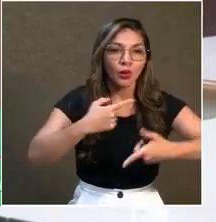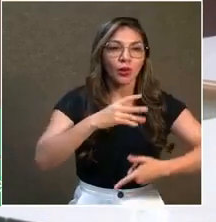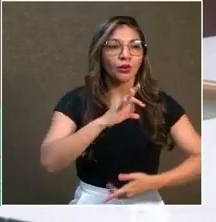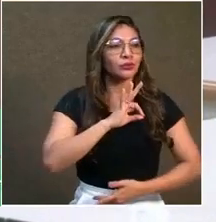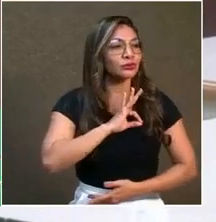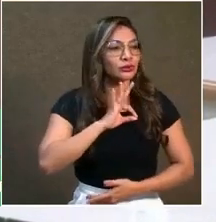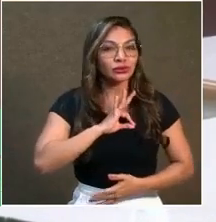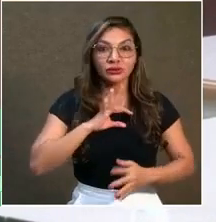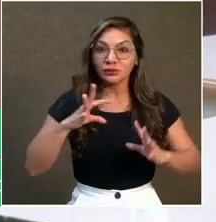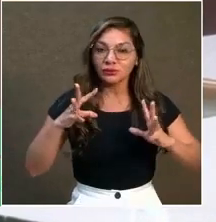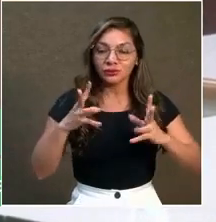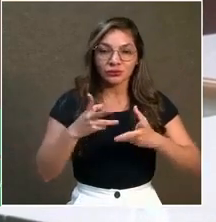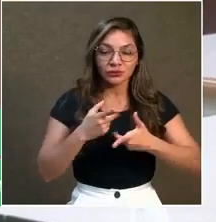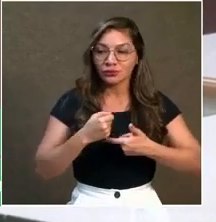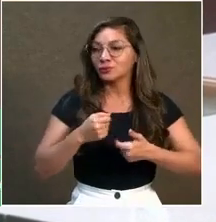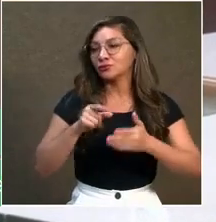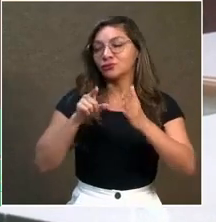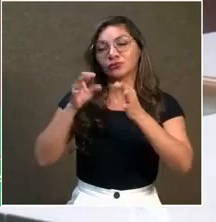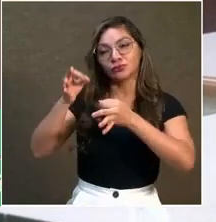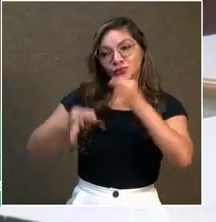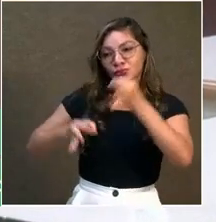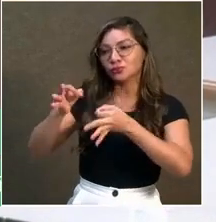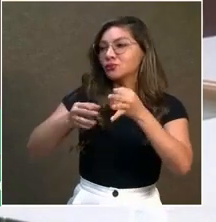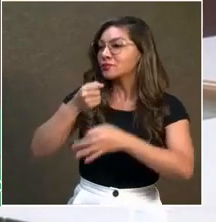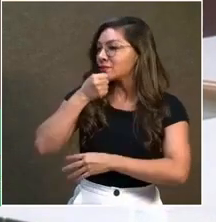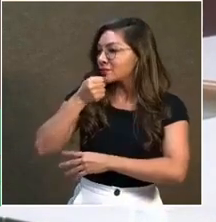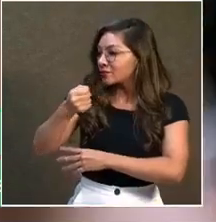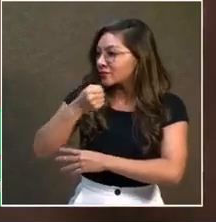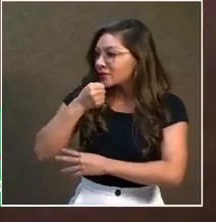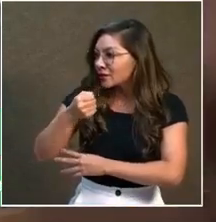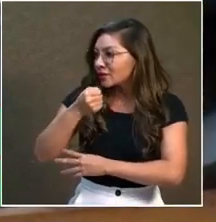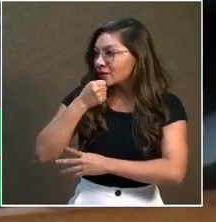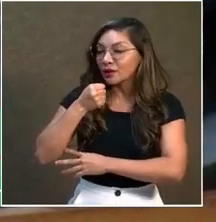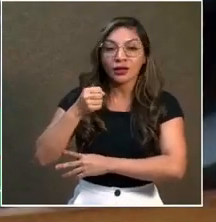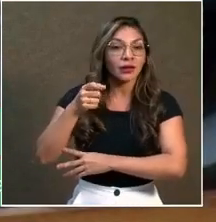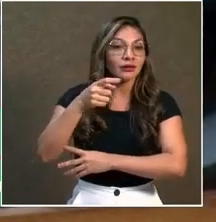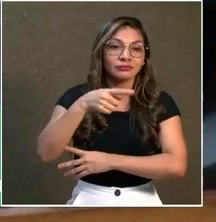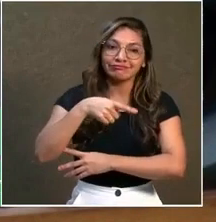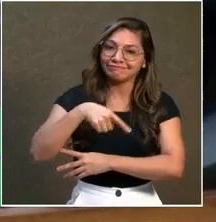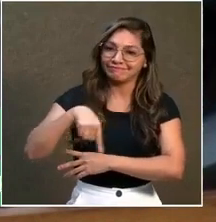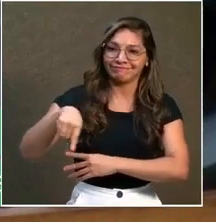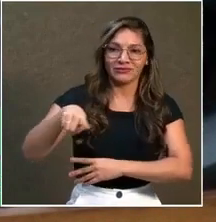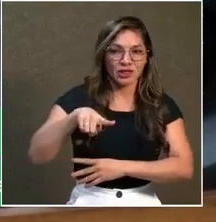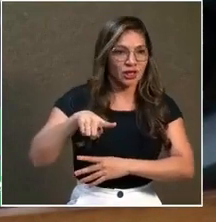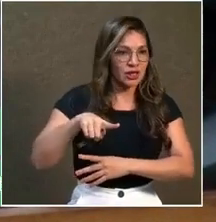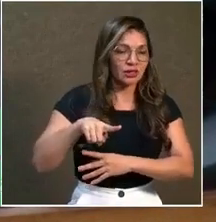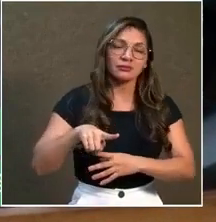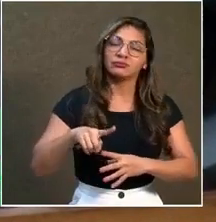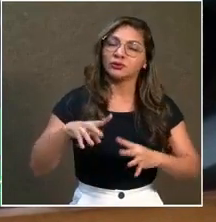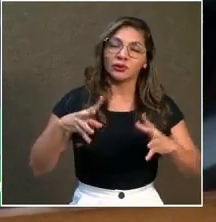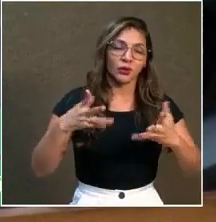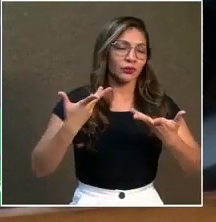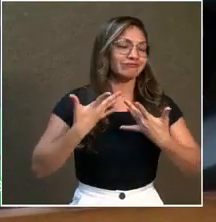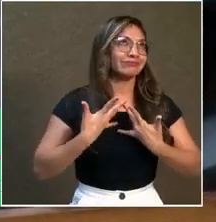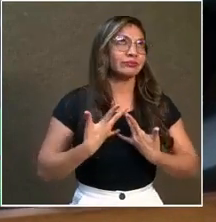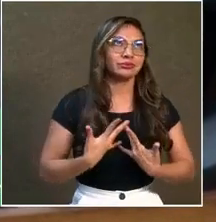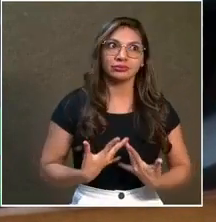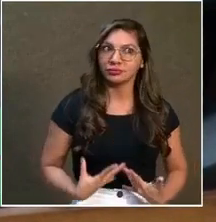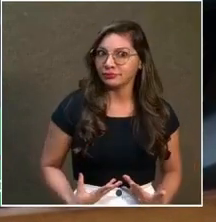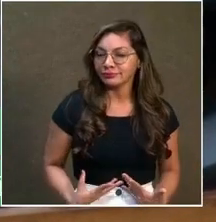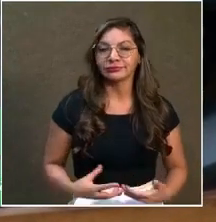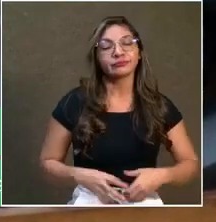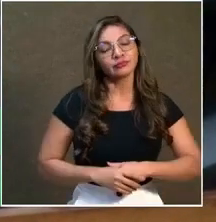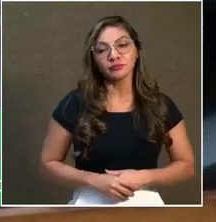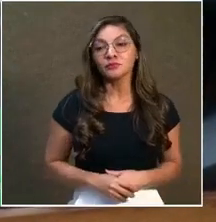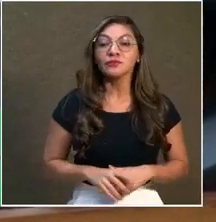justiça, aos profissionais da imprensa, não há quem não esteja cansado, né? Mas,